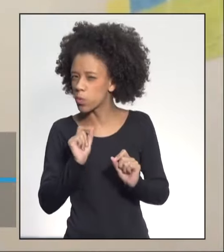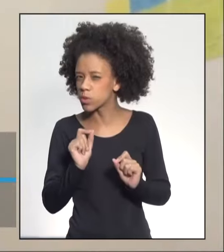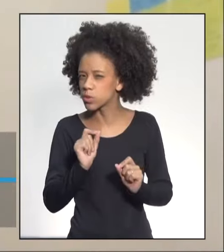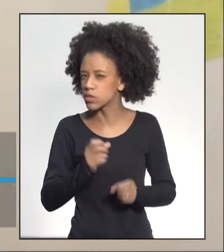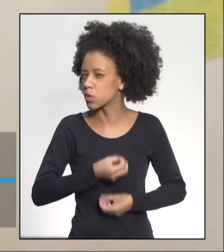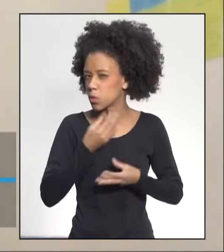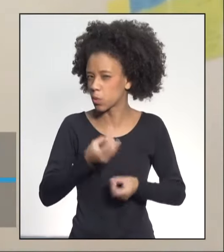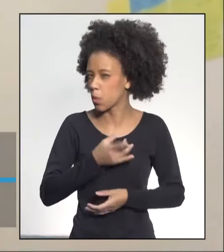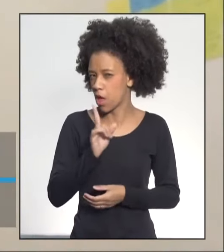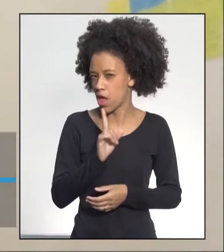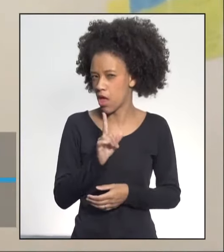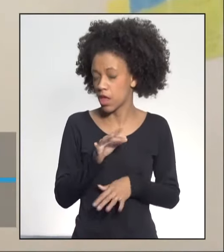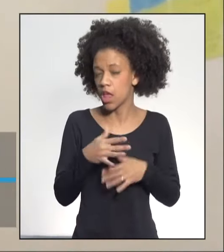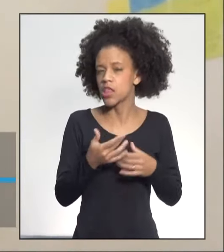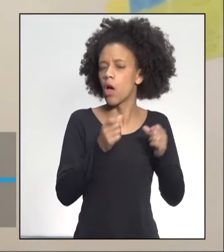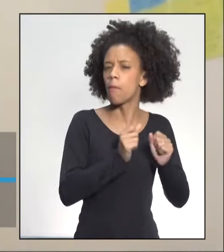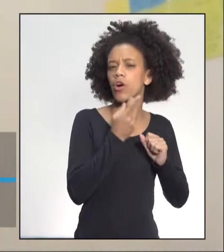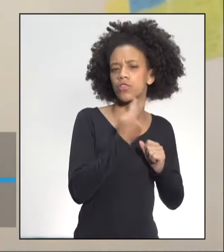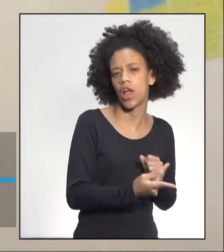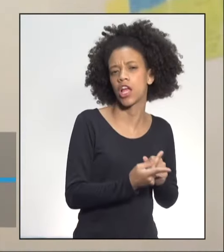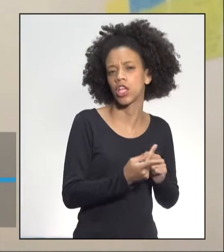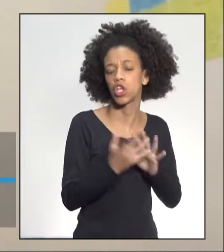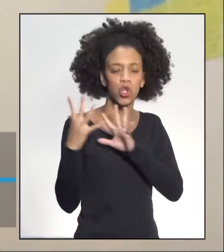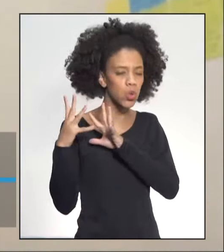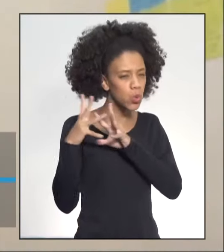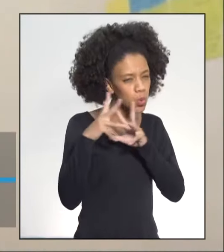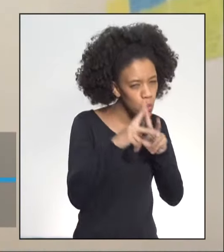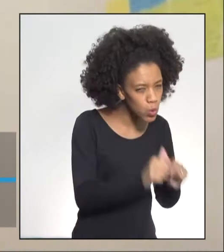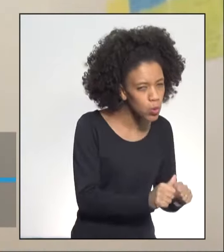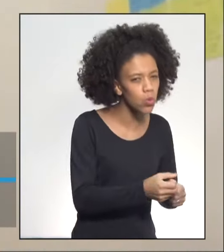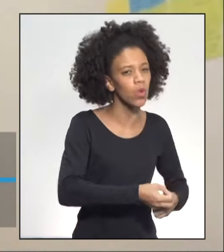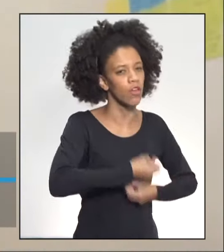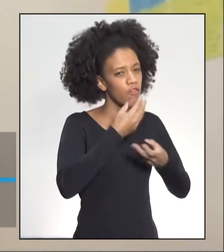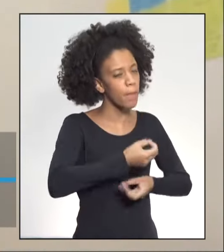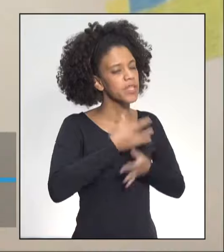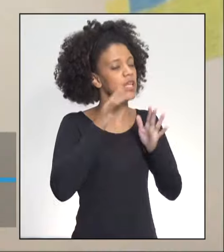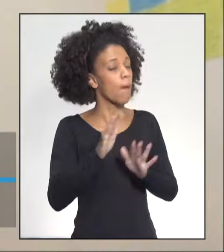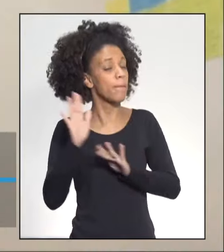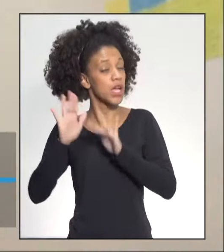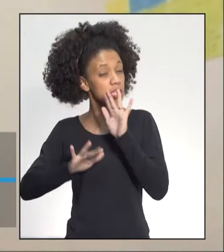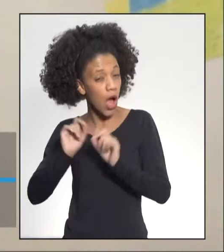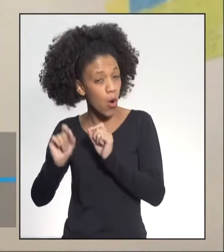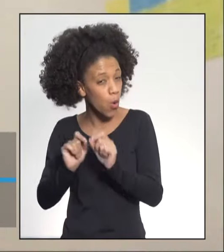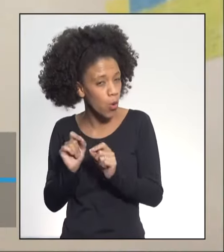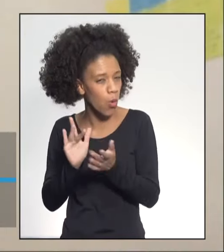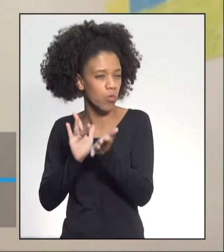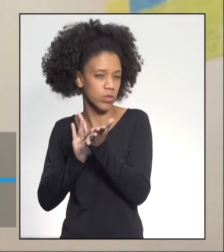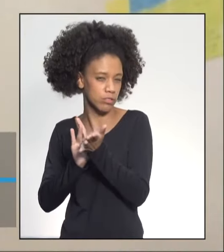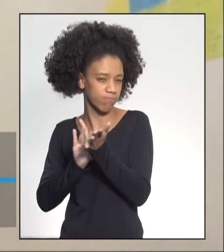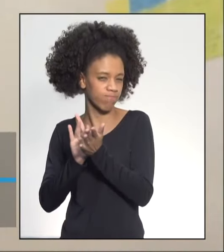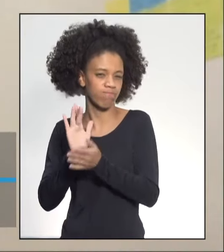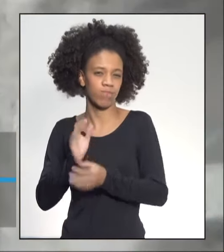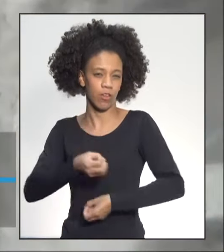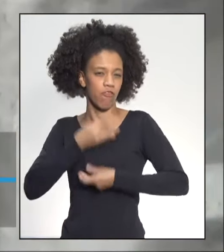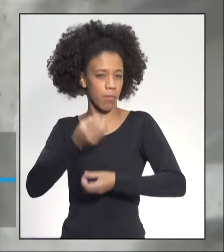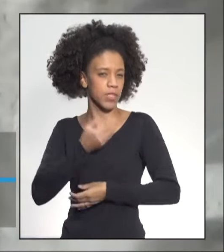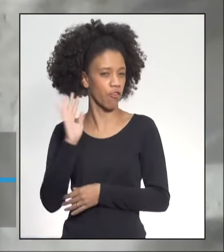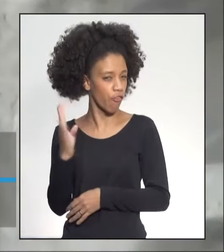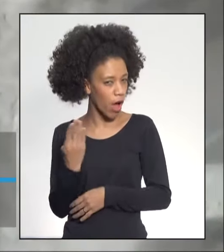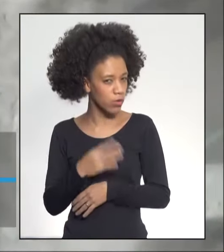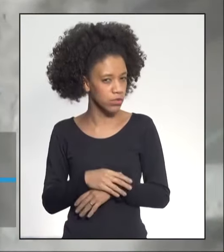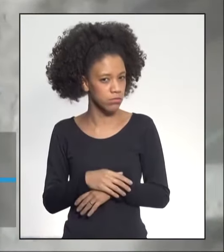tudo é informação, mas nem tudo é notícia? Será que essa afirmativa é correta? O que vocês acham? A Mônica